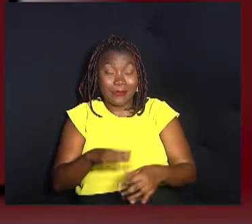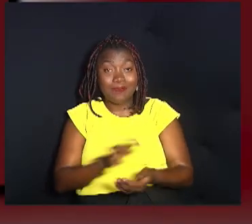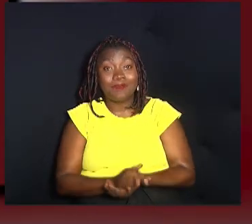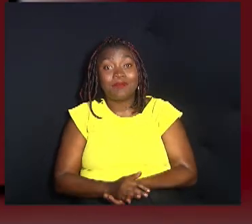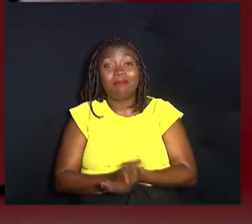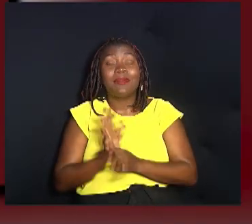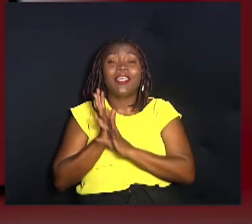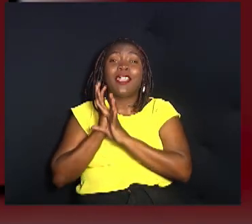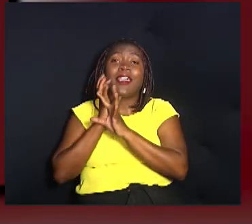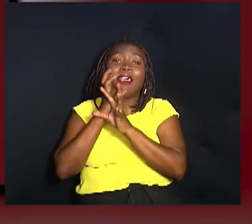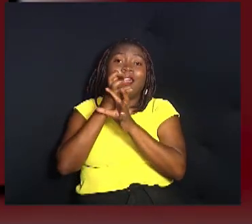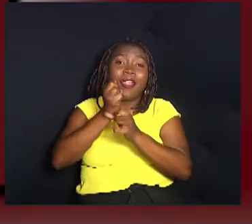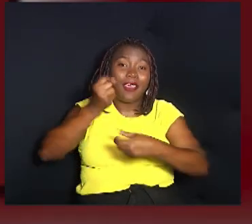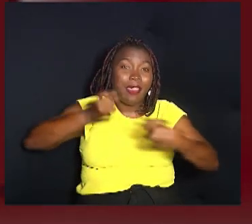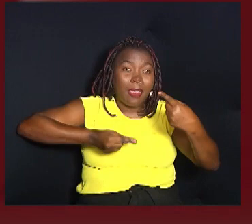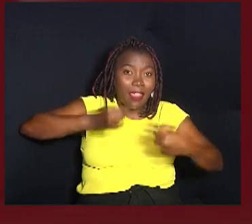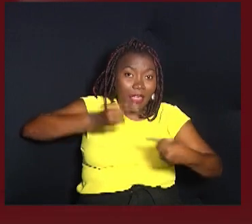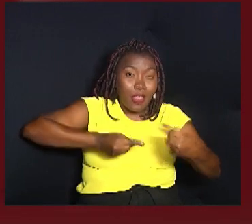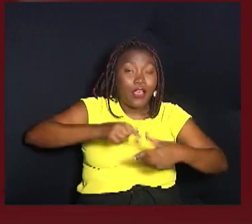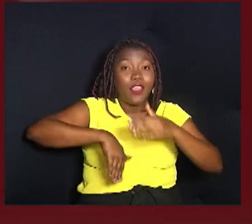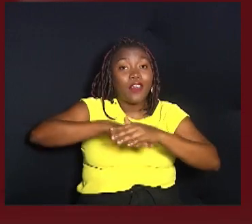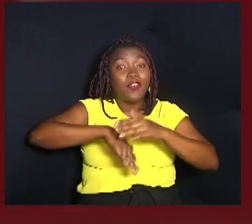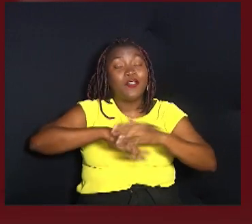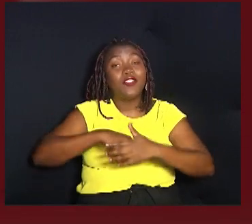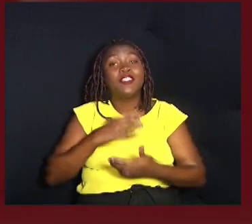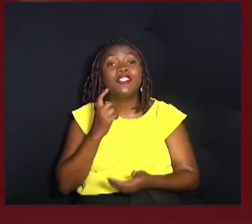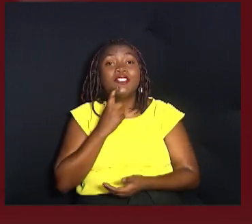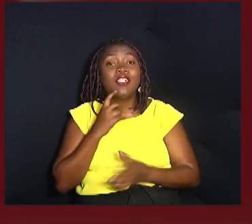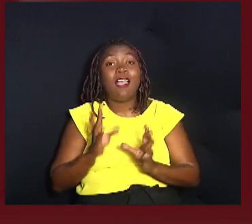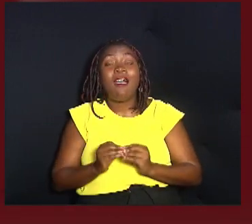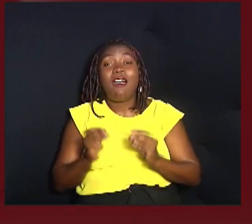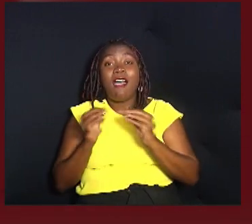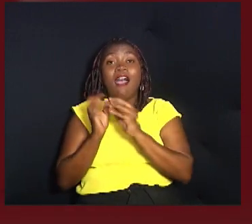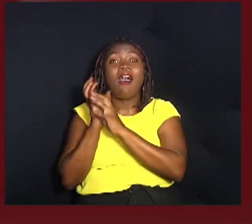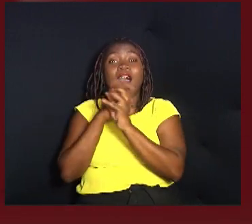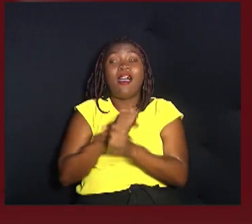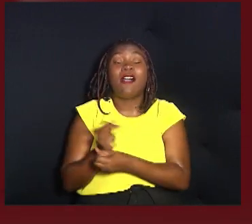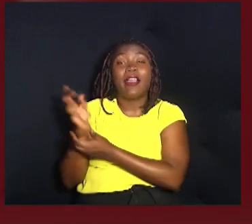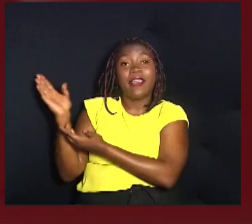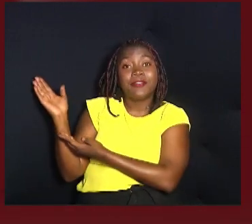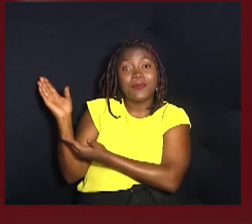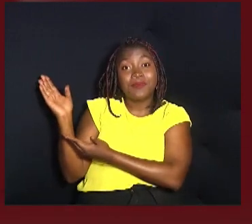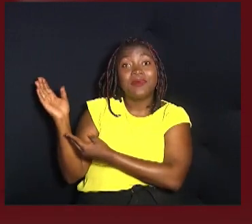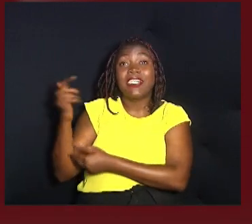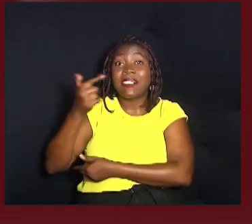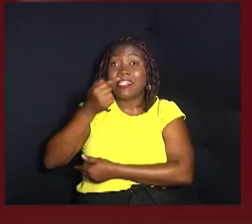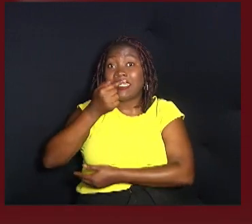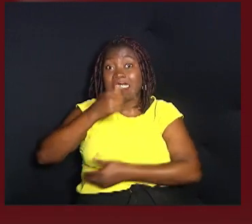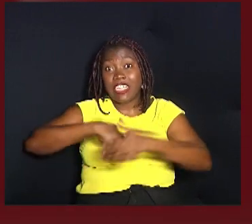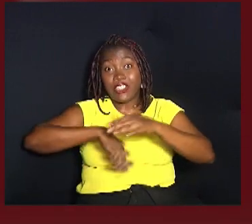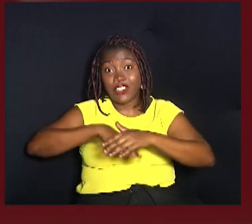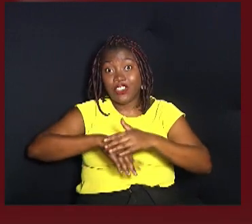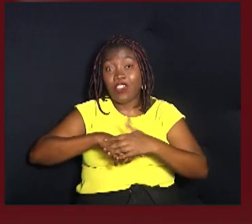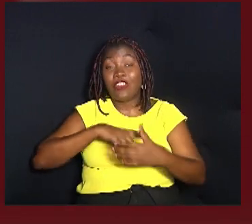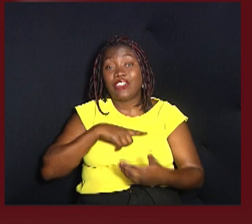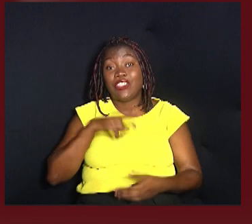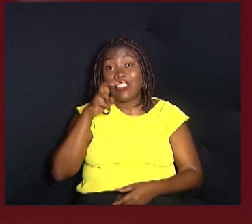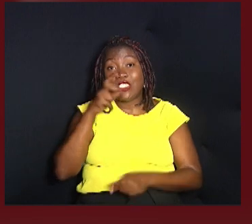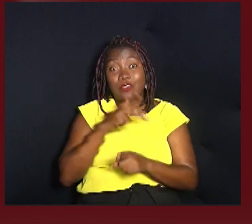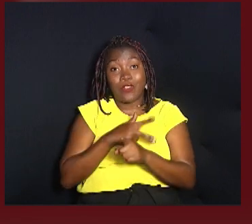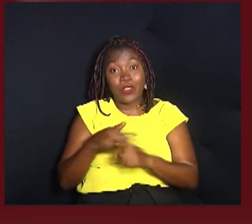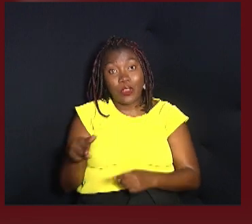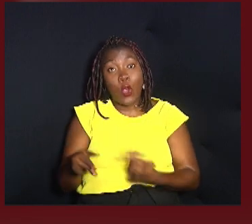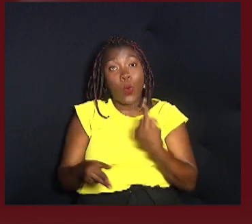competição, o Futebol Feminino Campinas acumulou 16 pontos. Em 7 jogos, tiveram 5 vitórias,